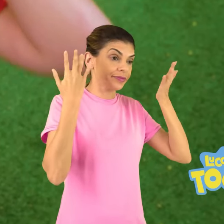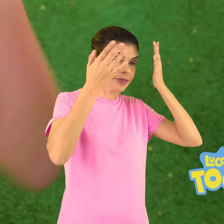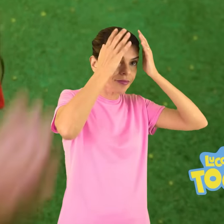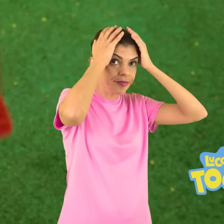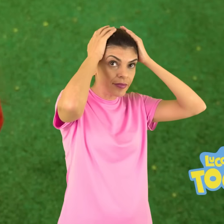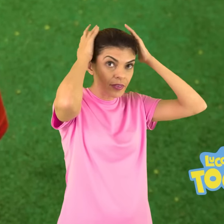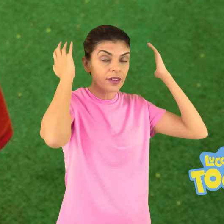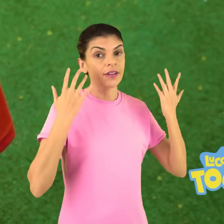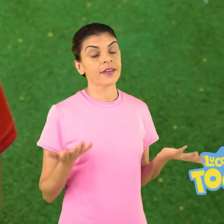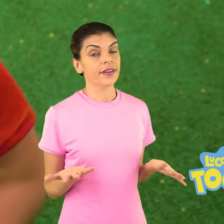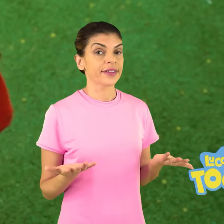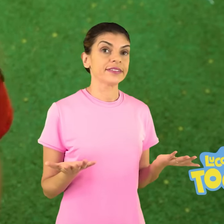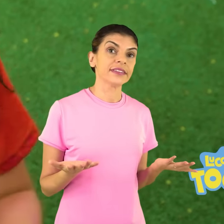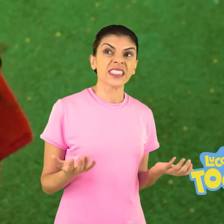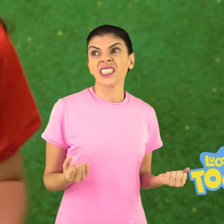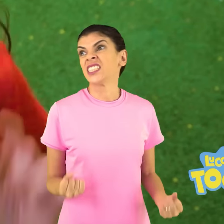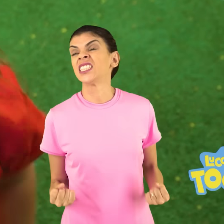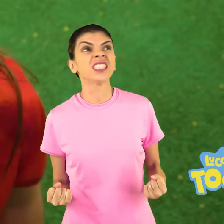Você tentou me